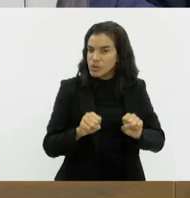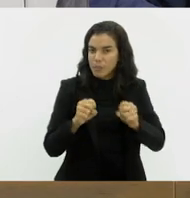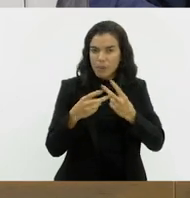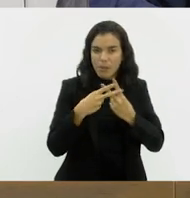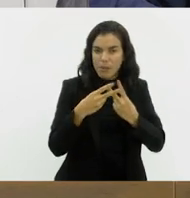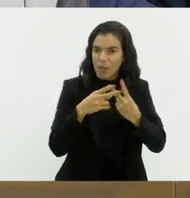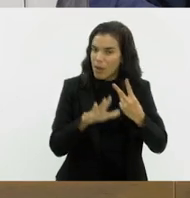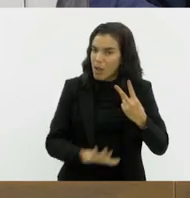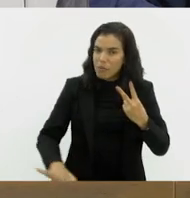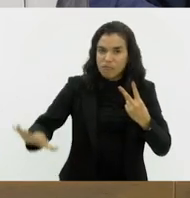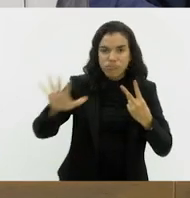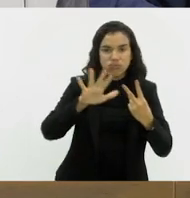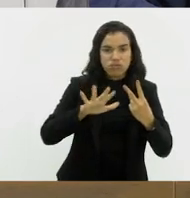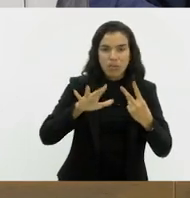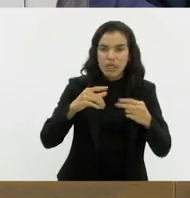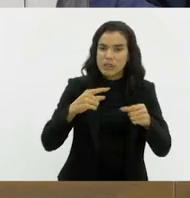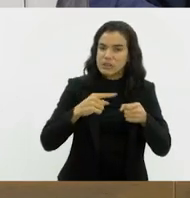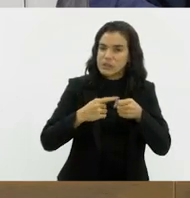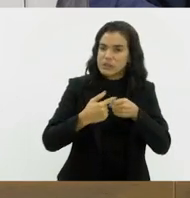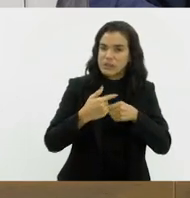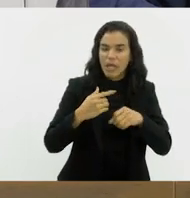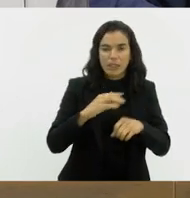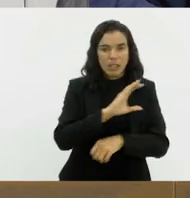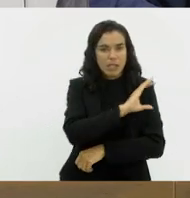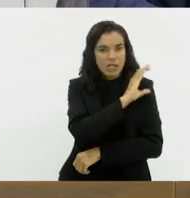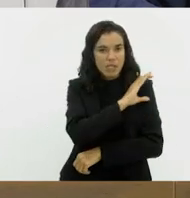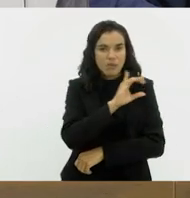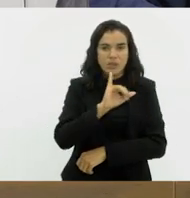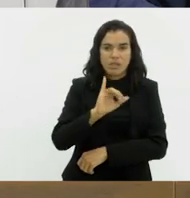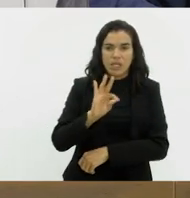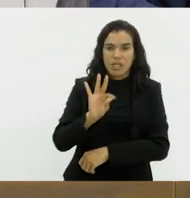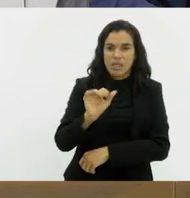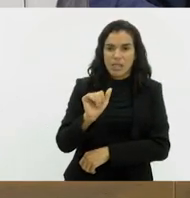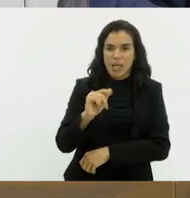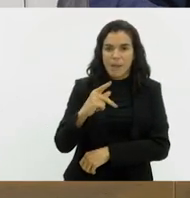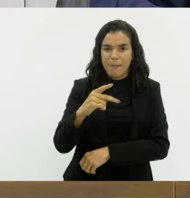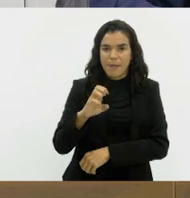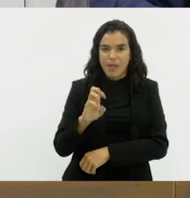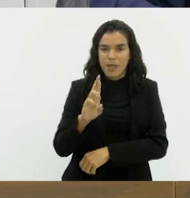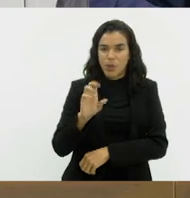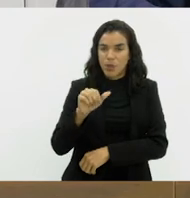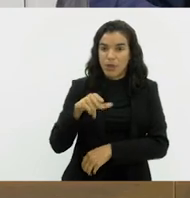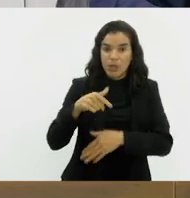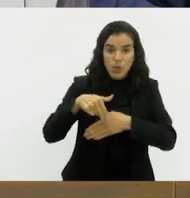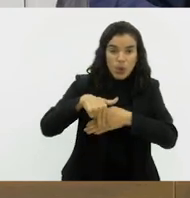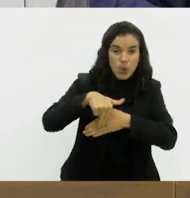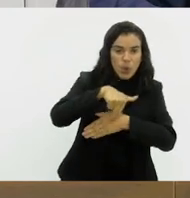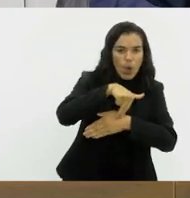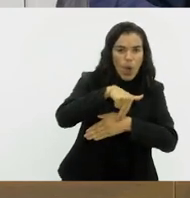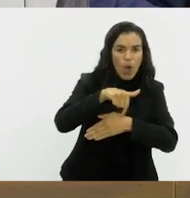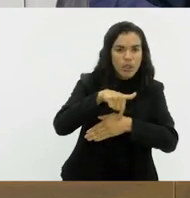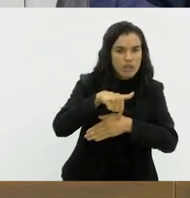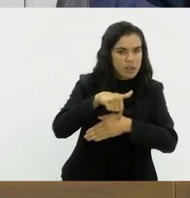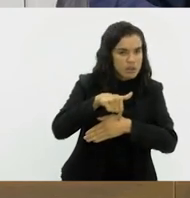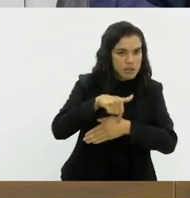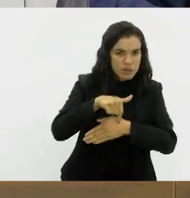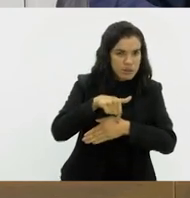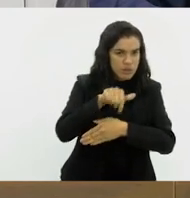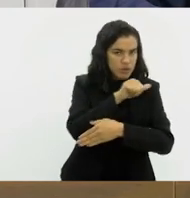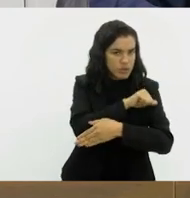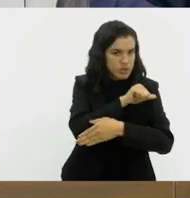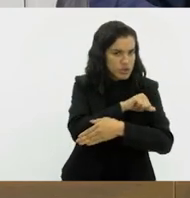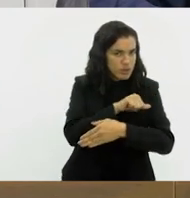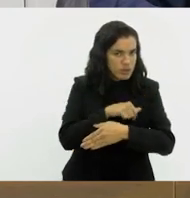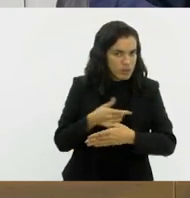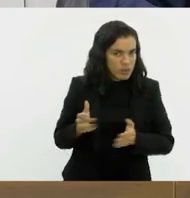a cidade de Itaperuna, toda a cidade de Campos. Não existe no norte fluminense uma máquina de TRM instalada no estado do